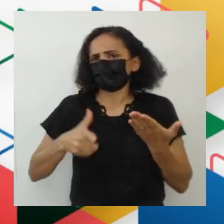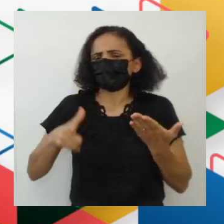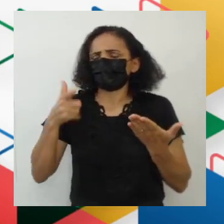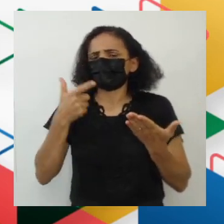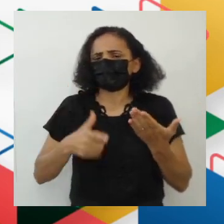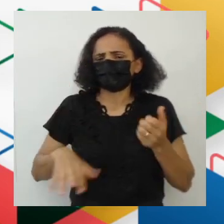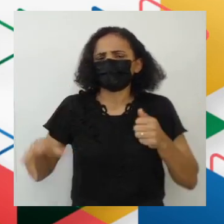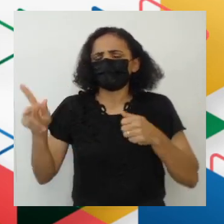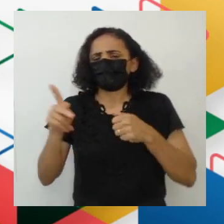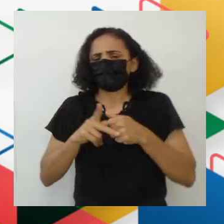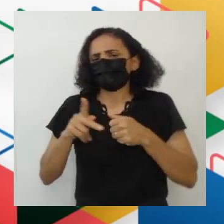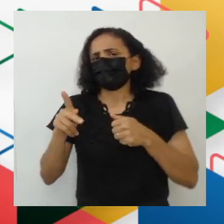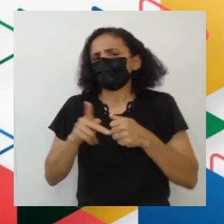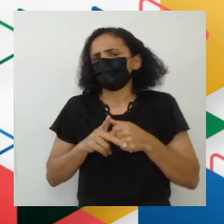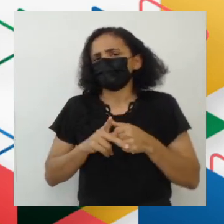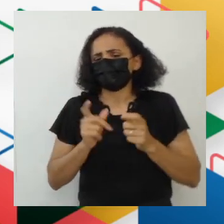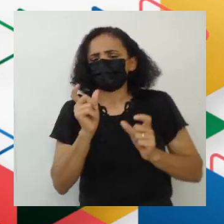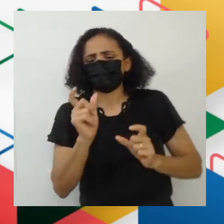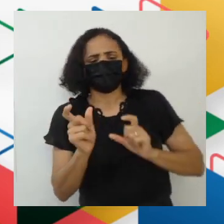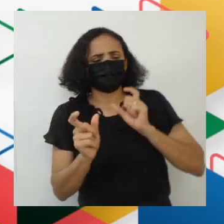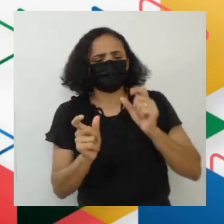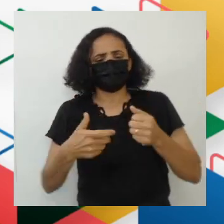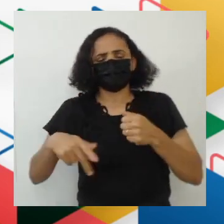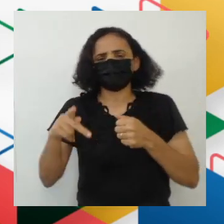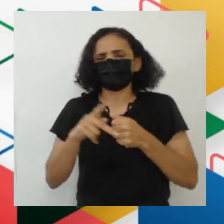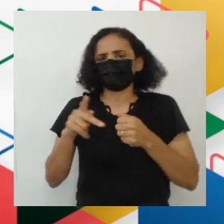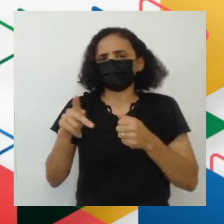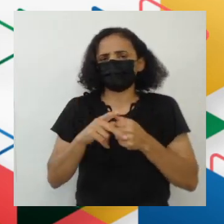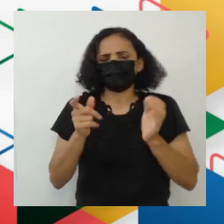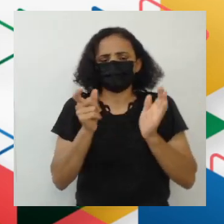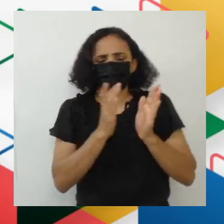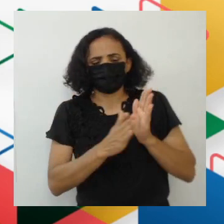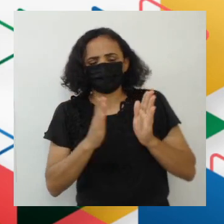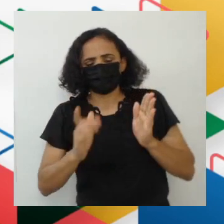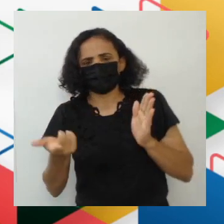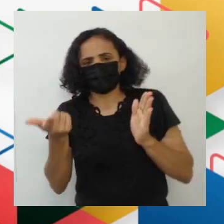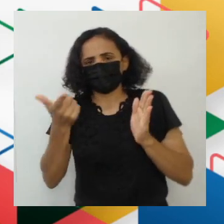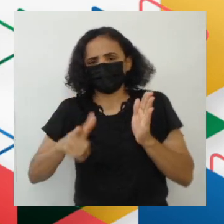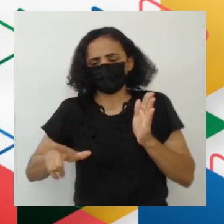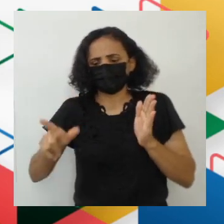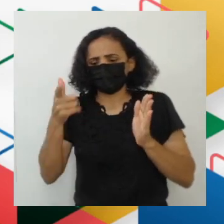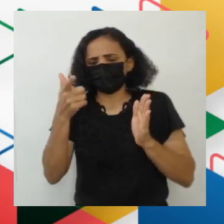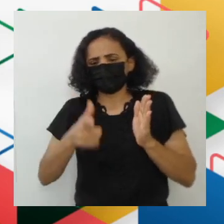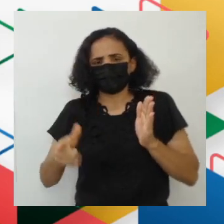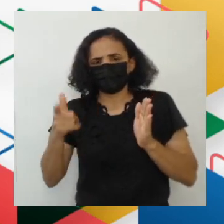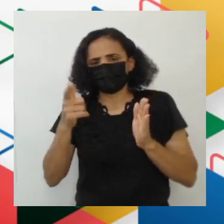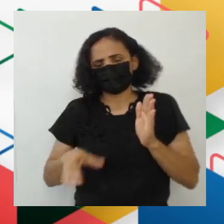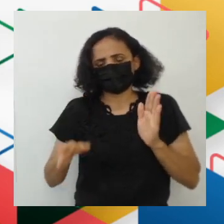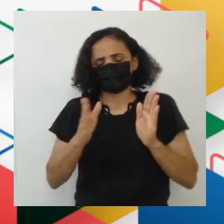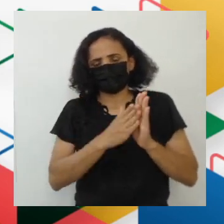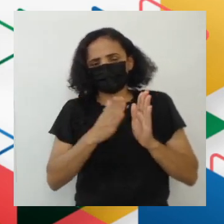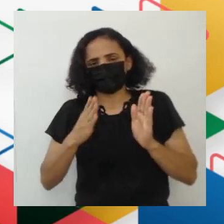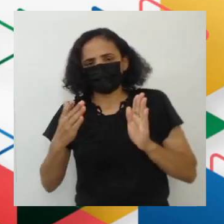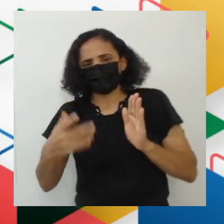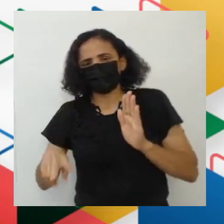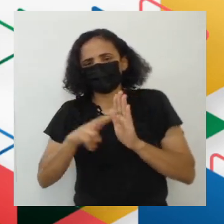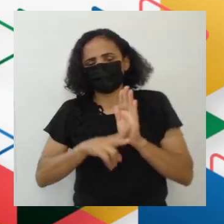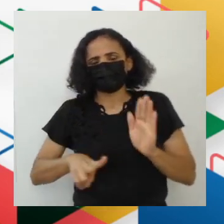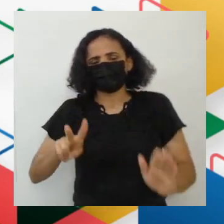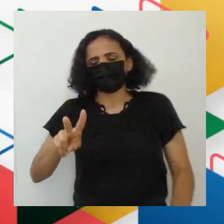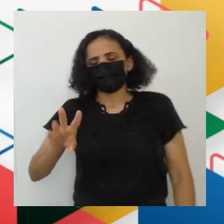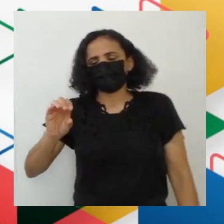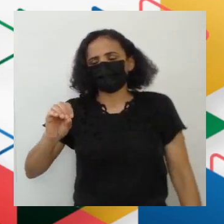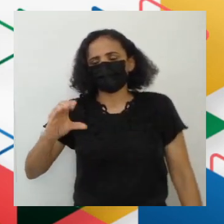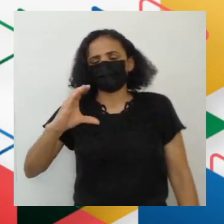de pronomes, tá bom? Aqui eu tenho a interjeição repetida, reiteradamente, né? O vocativo